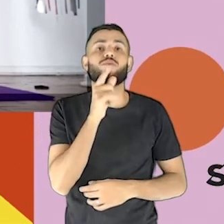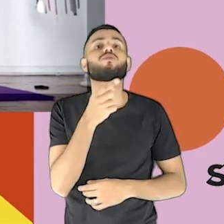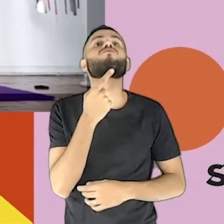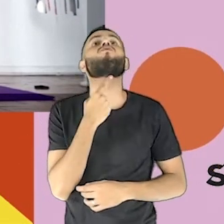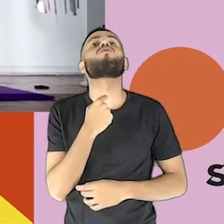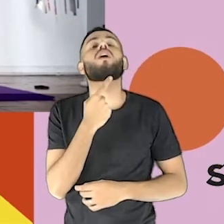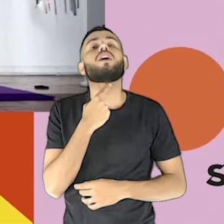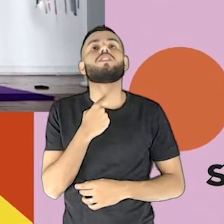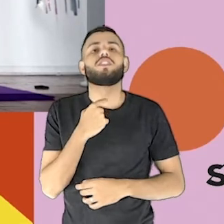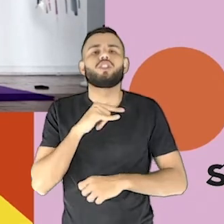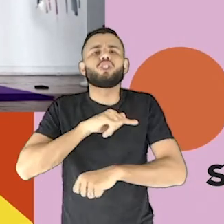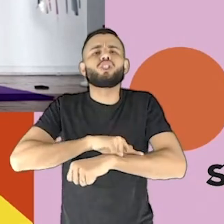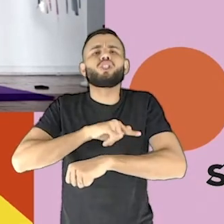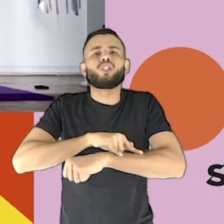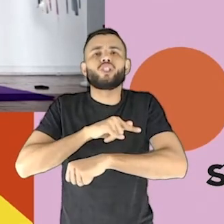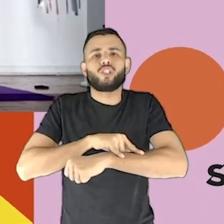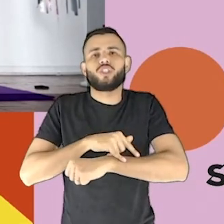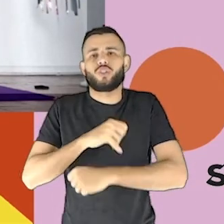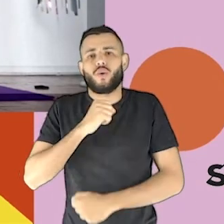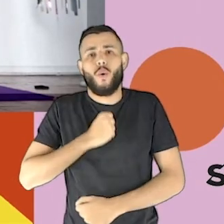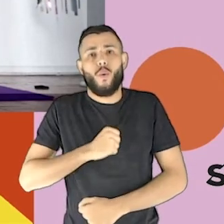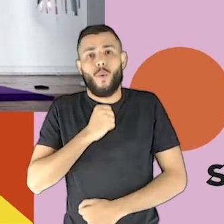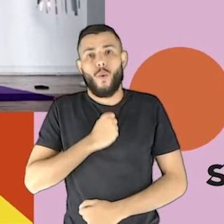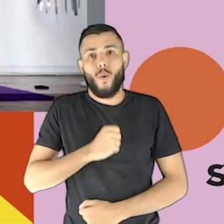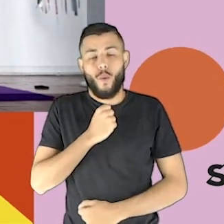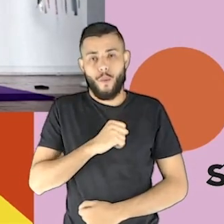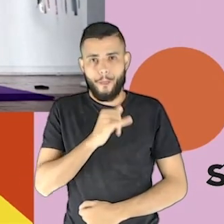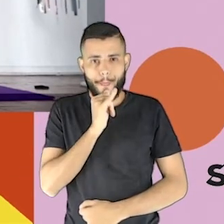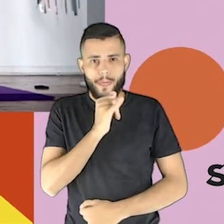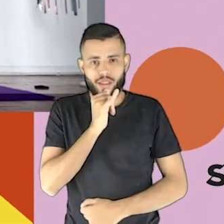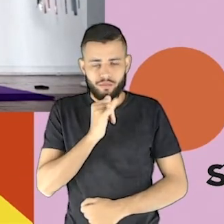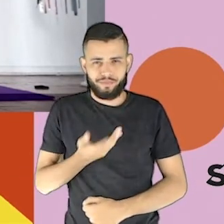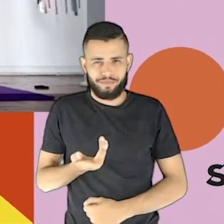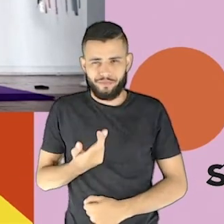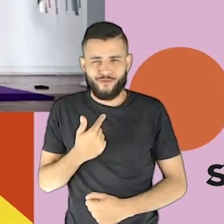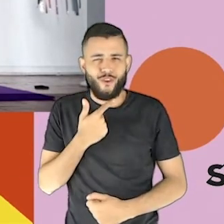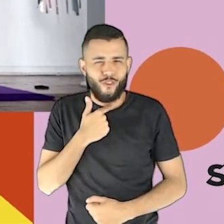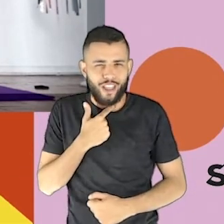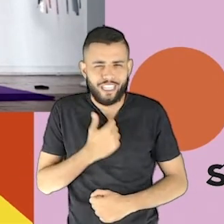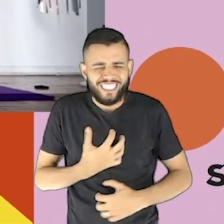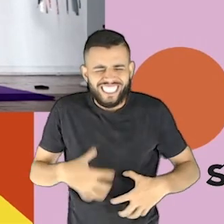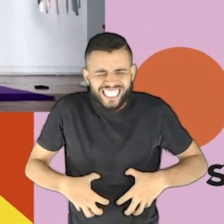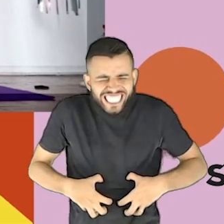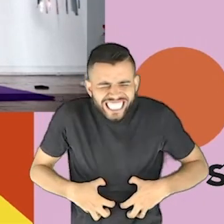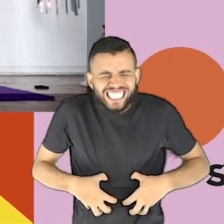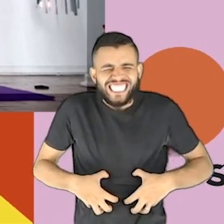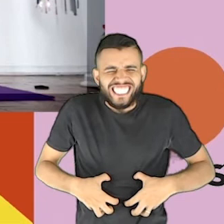mesmo tempo. Dá a chave que tranca essa vontade.